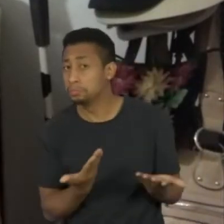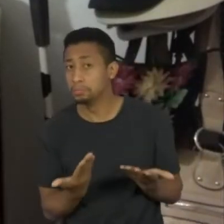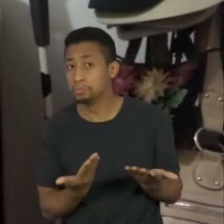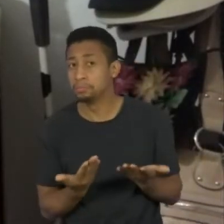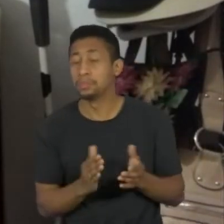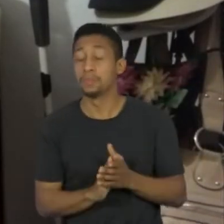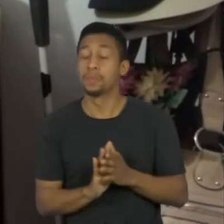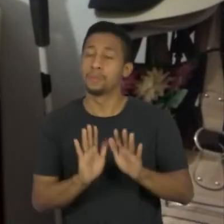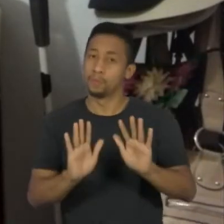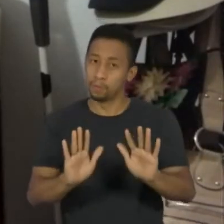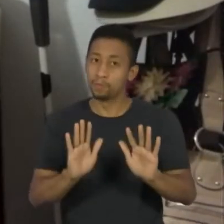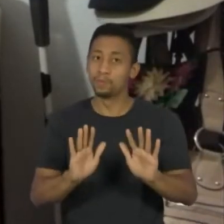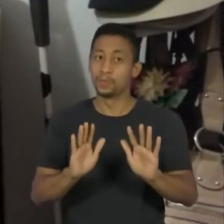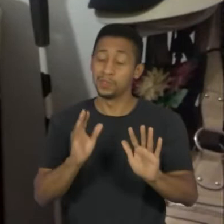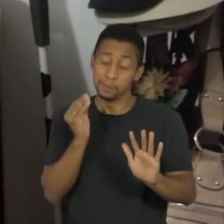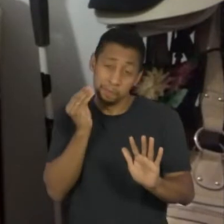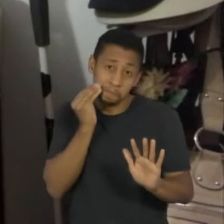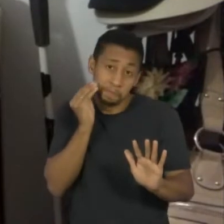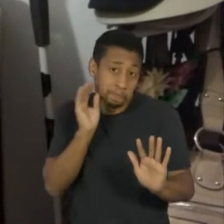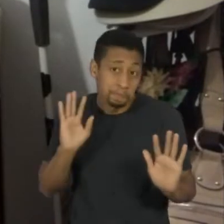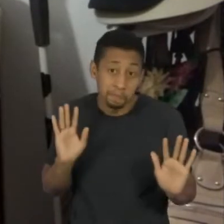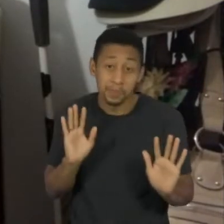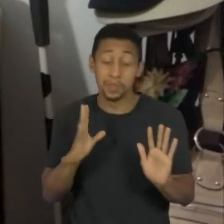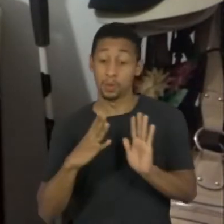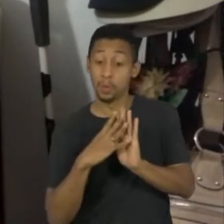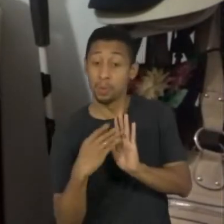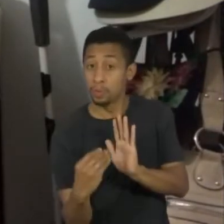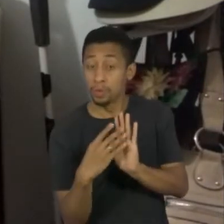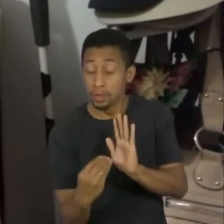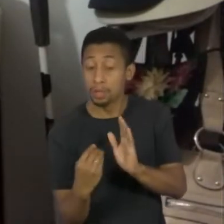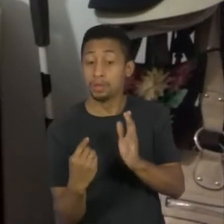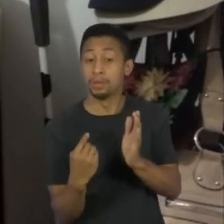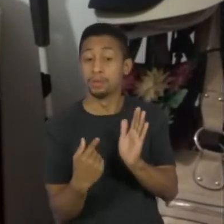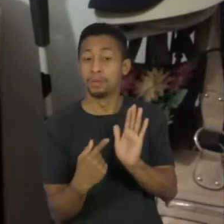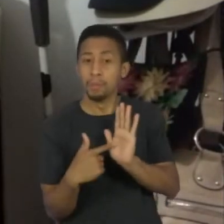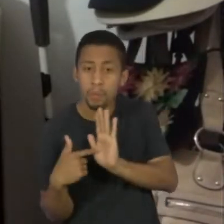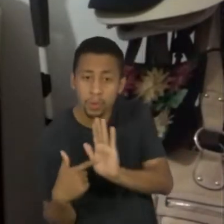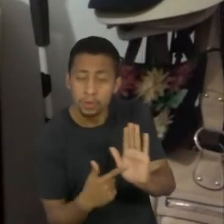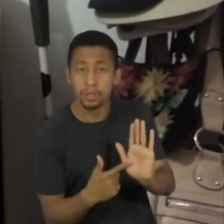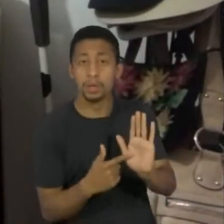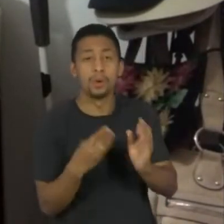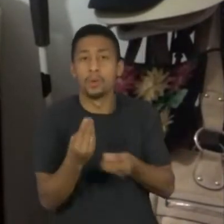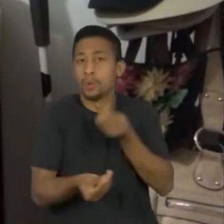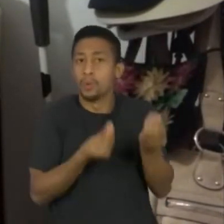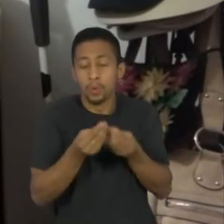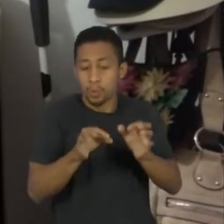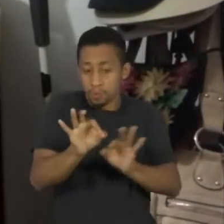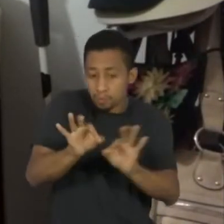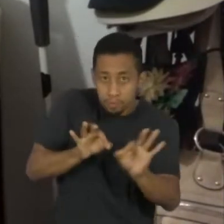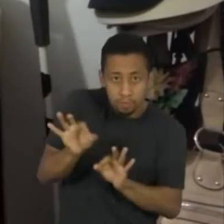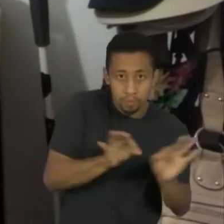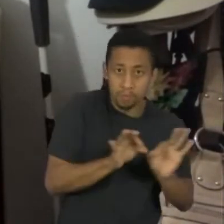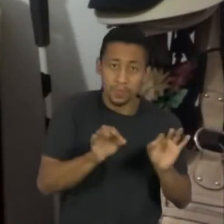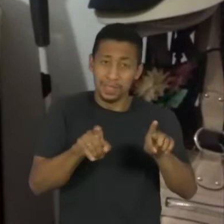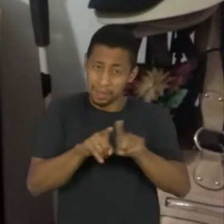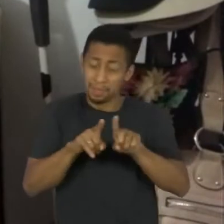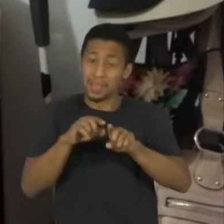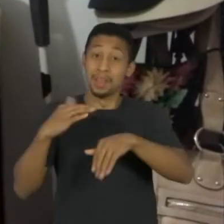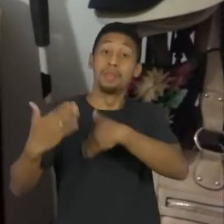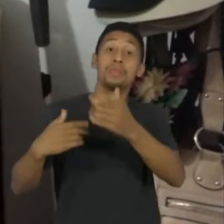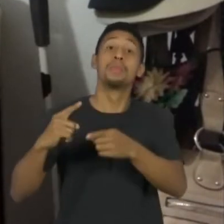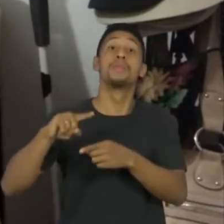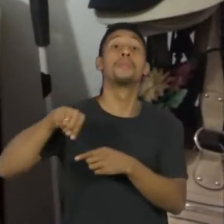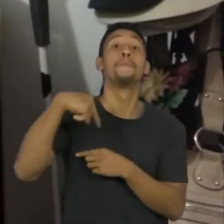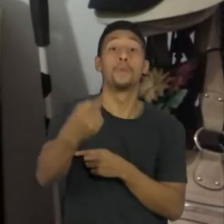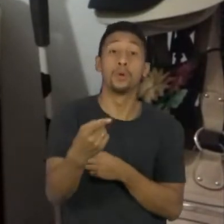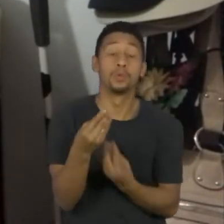Mas enfim, acho que as autoridades estão olhando sobre isso. Eu espero que não olhem sobre os impactos que essas coisas vão trazer depois, né?